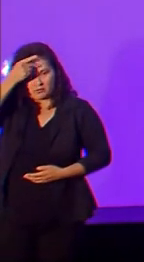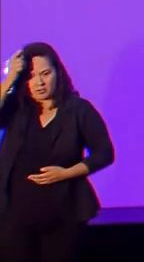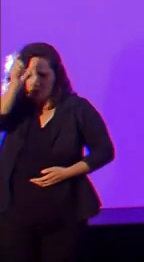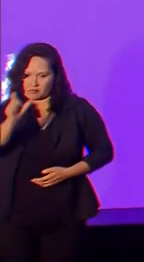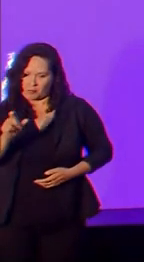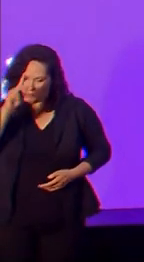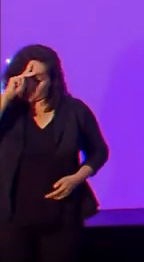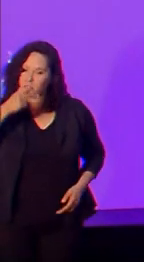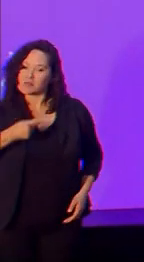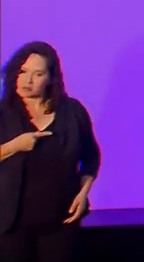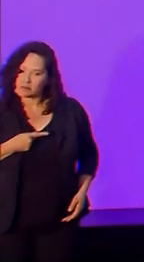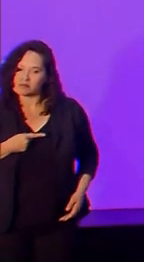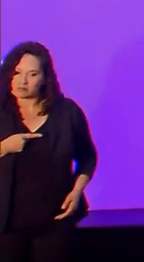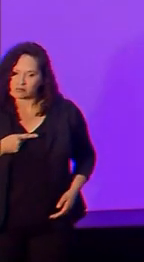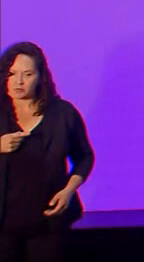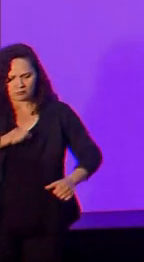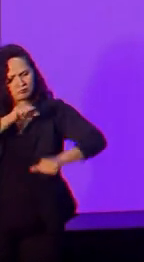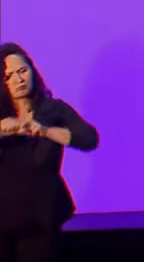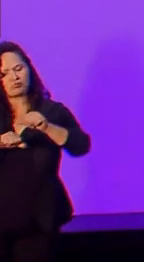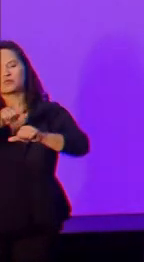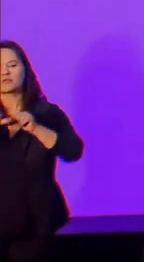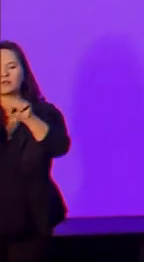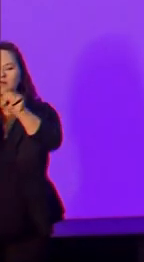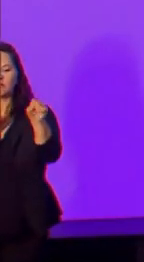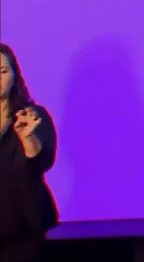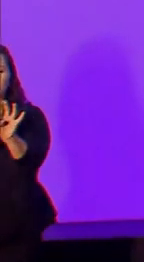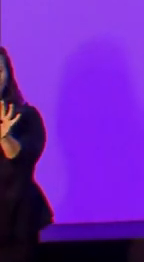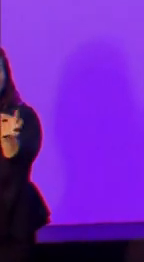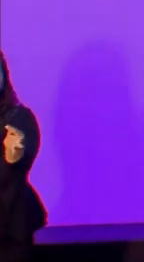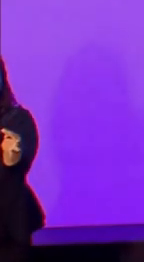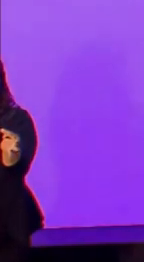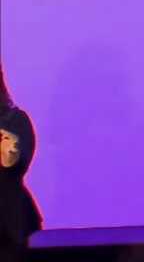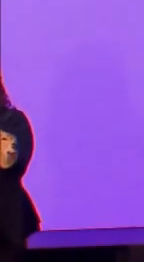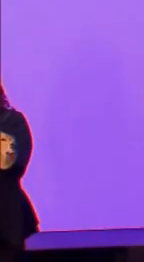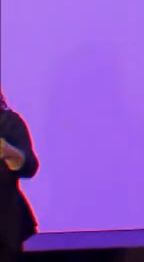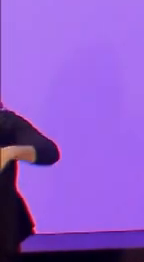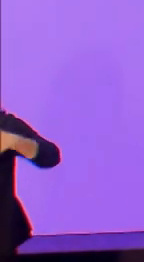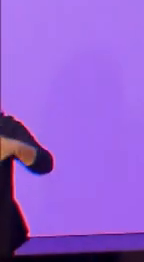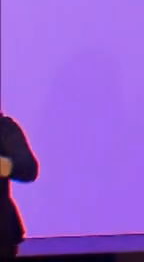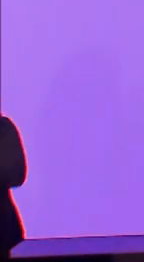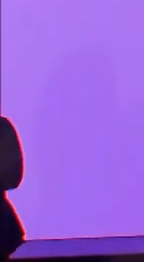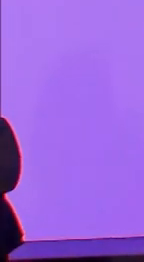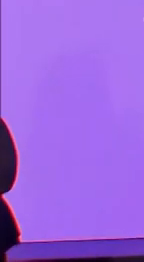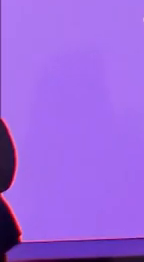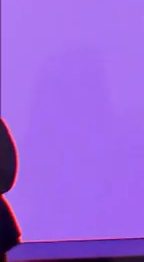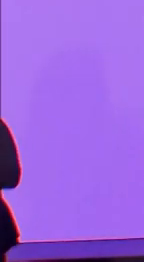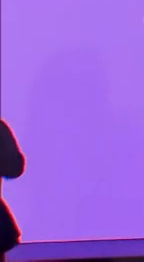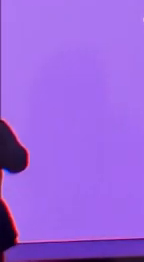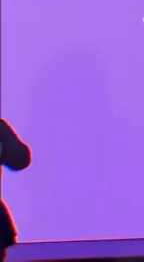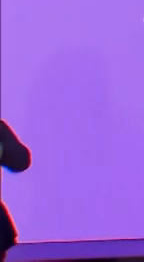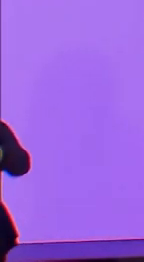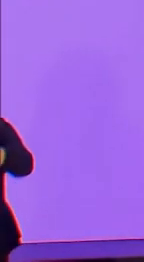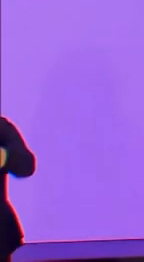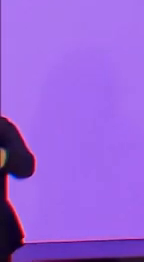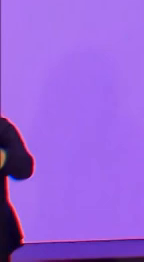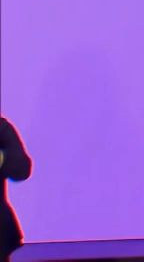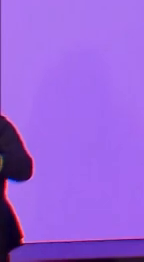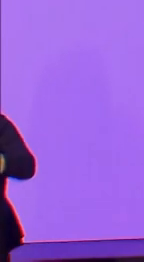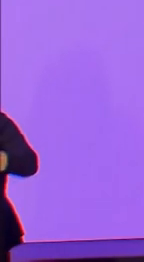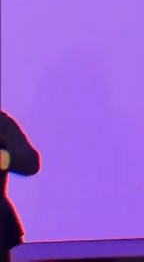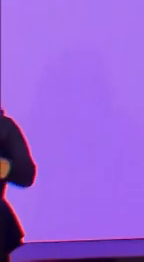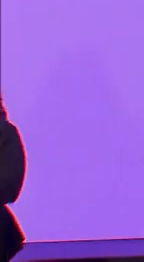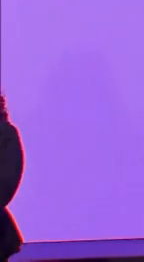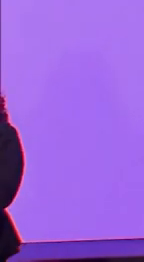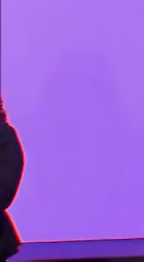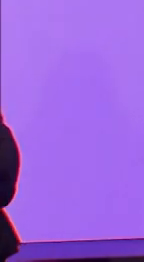ele mesmo. Então, a gente está transformando isso, simplificando os serviços. O Brasil tem subido no ranking mundial